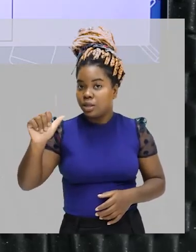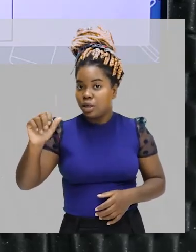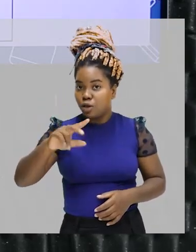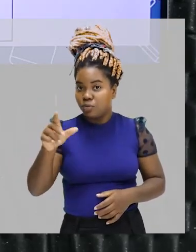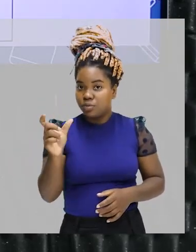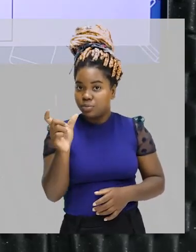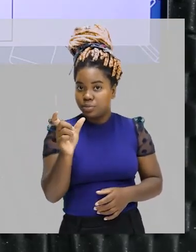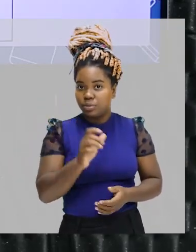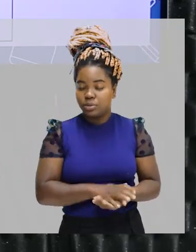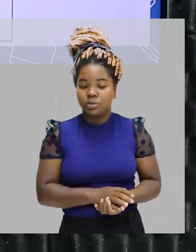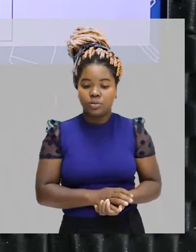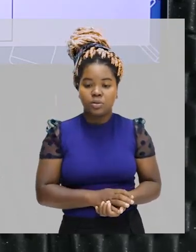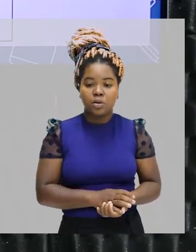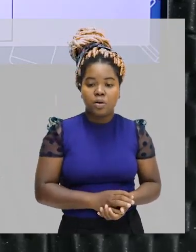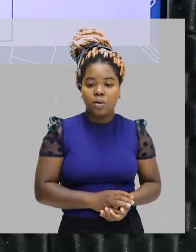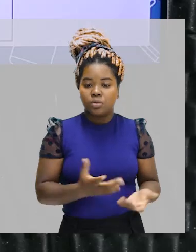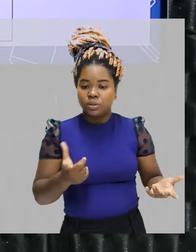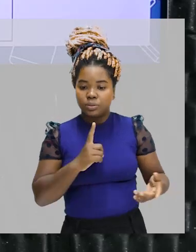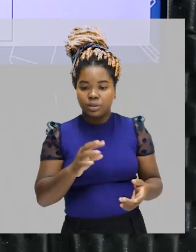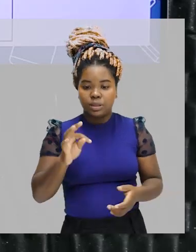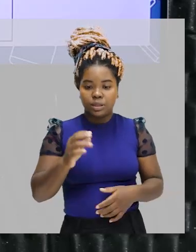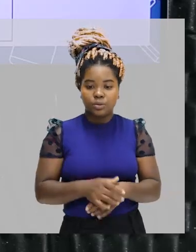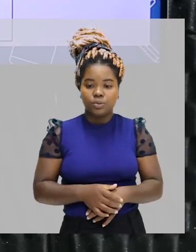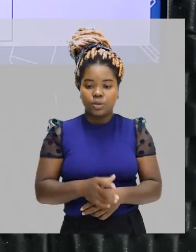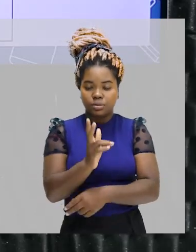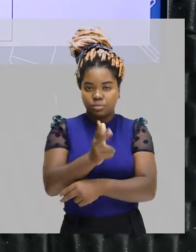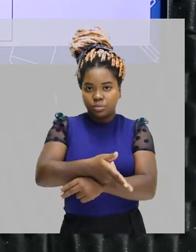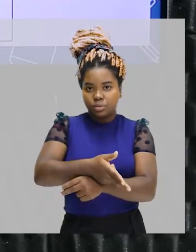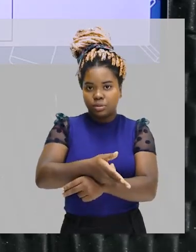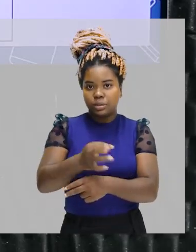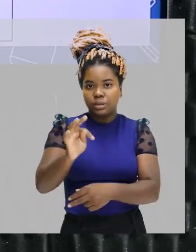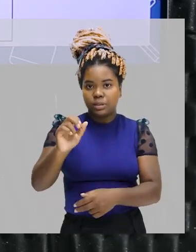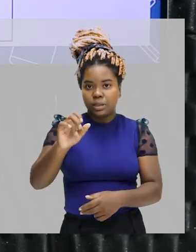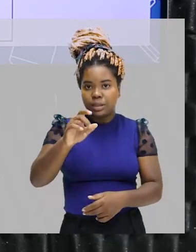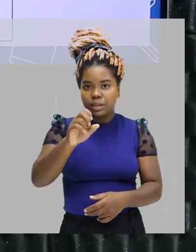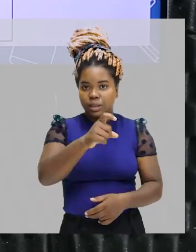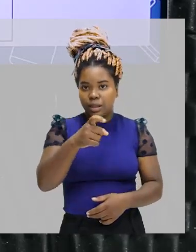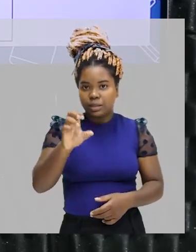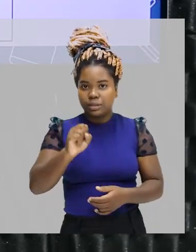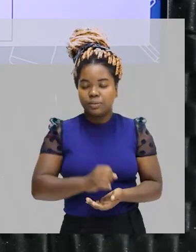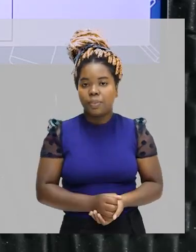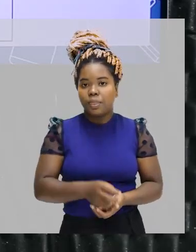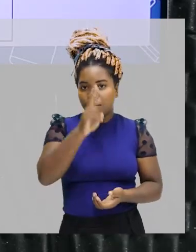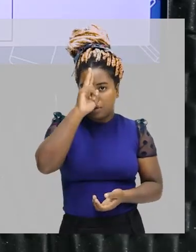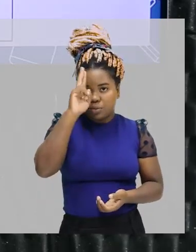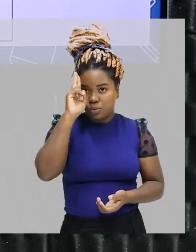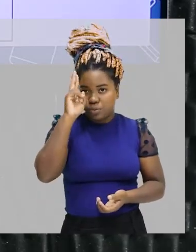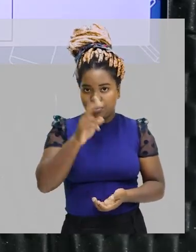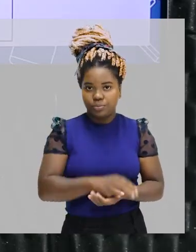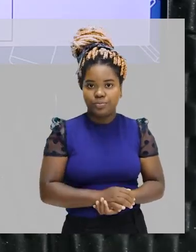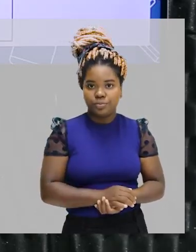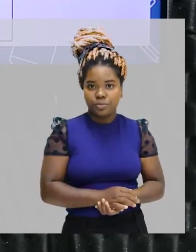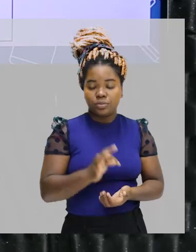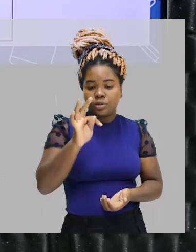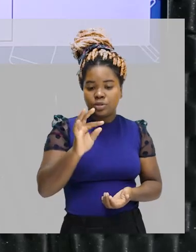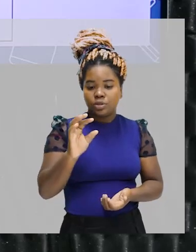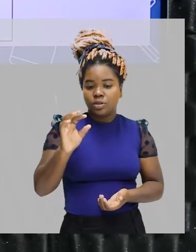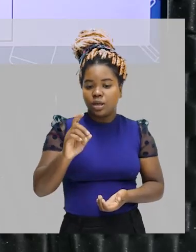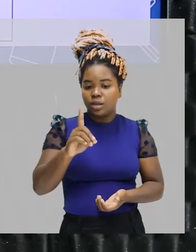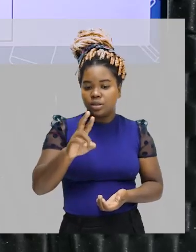Um motorista de táxi. Taxi driver. Motorista de Uber. Uber driver. É só você